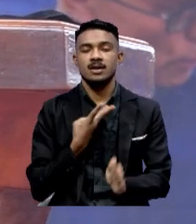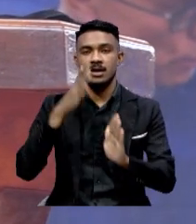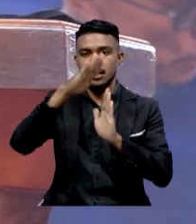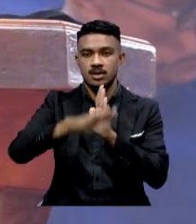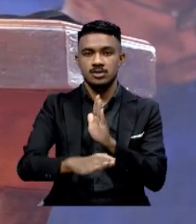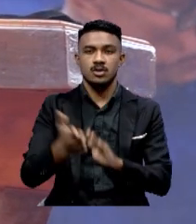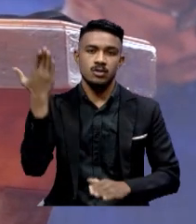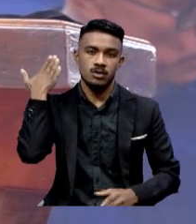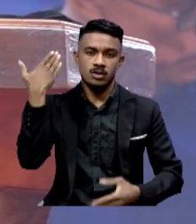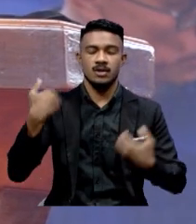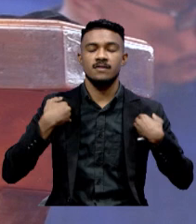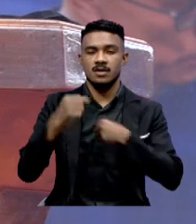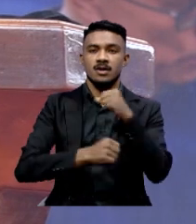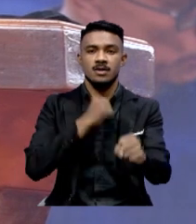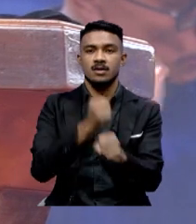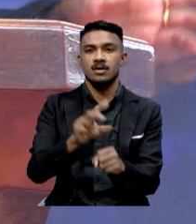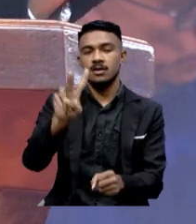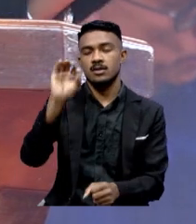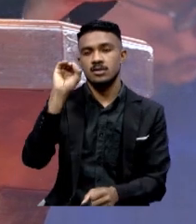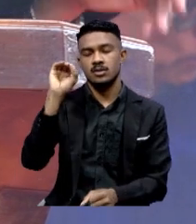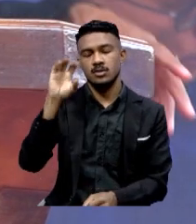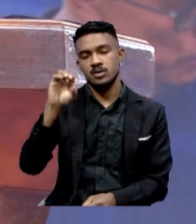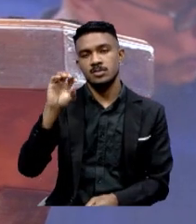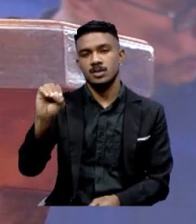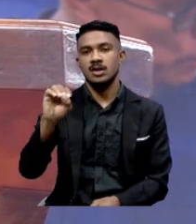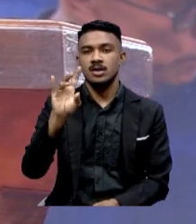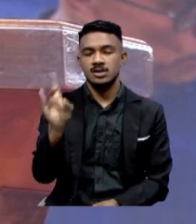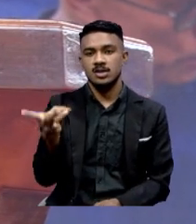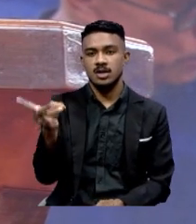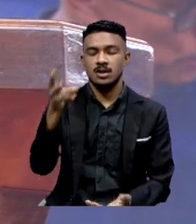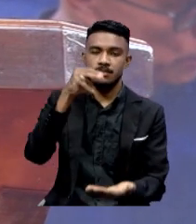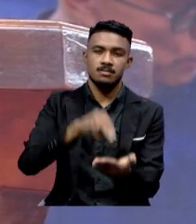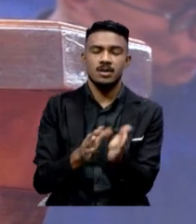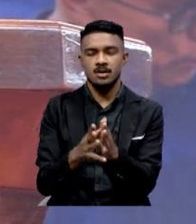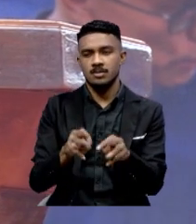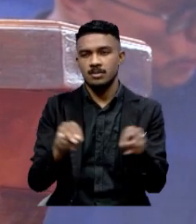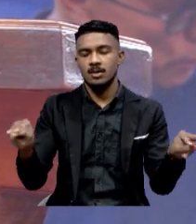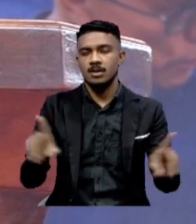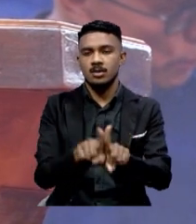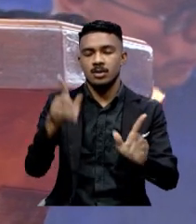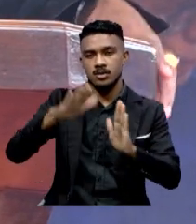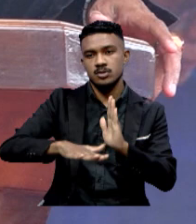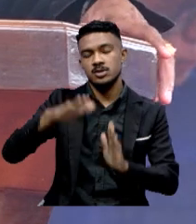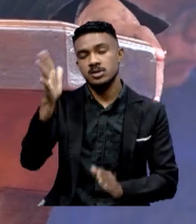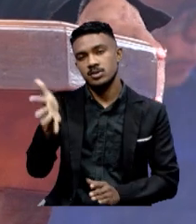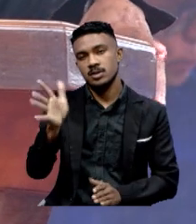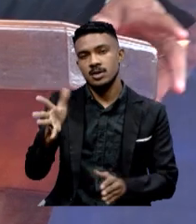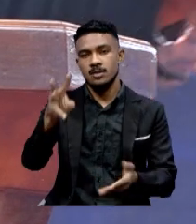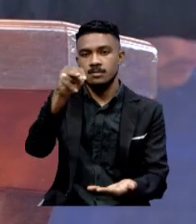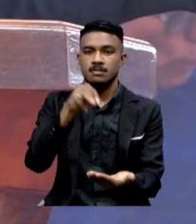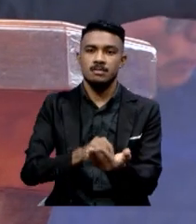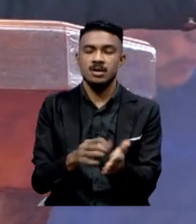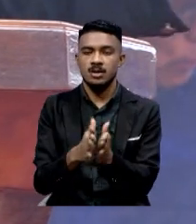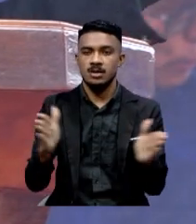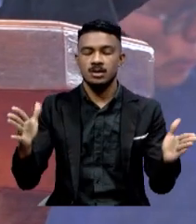que é 2070 tal mil hectares, agora tumba 50 tal mil hectares. Então nem significa saída.